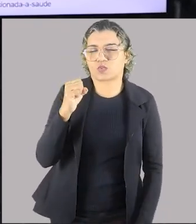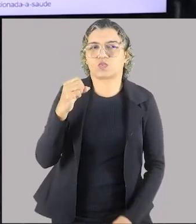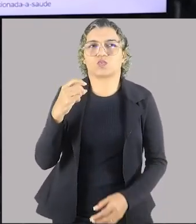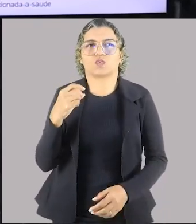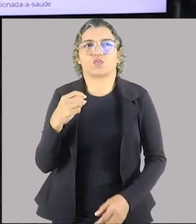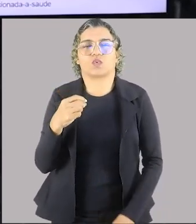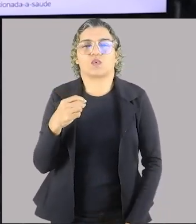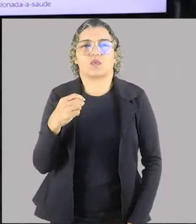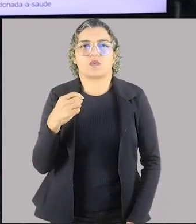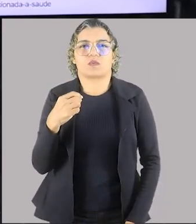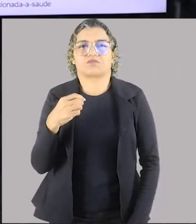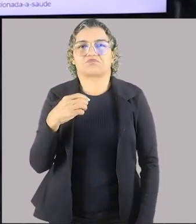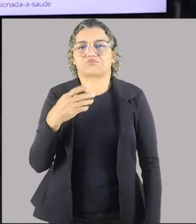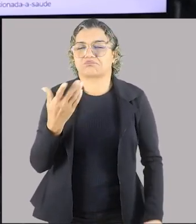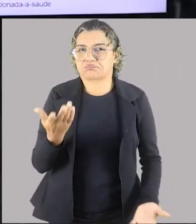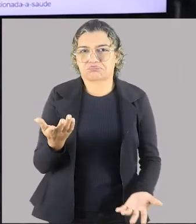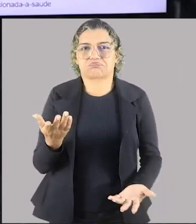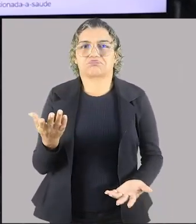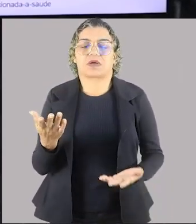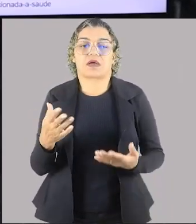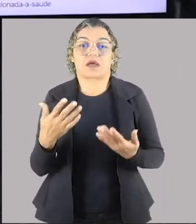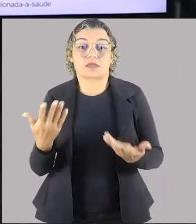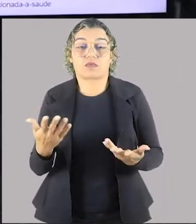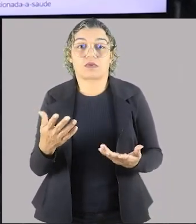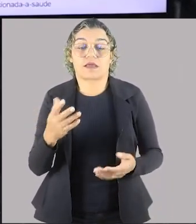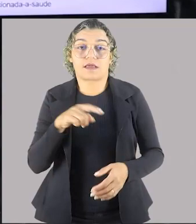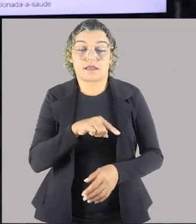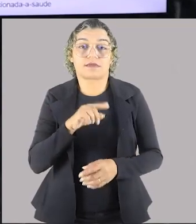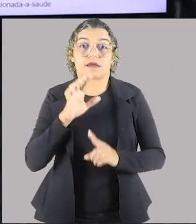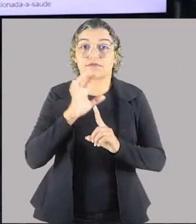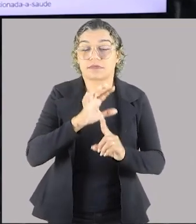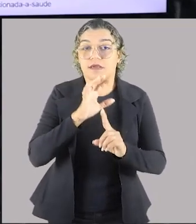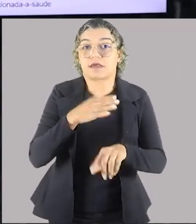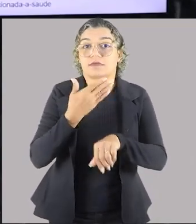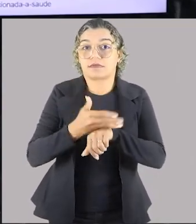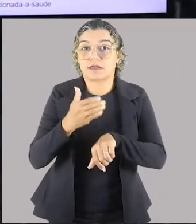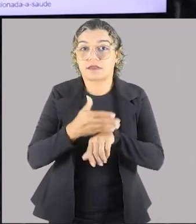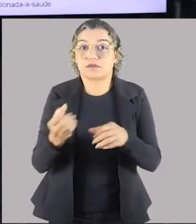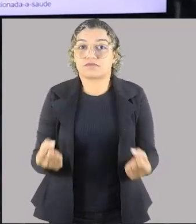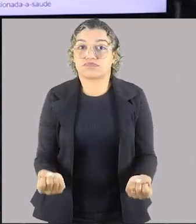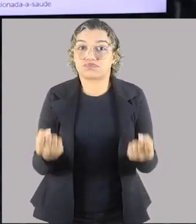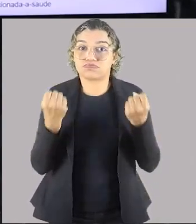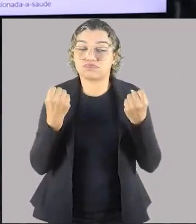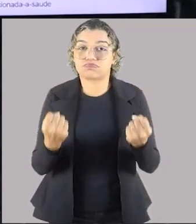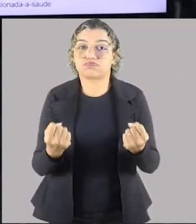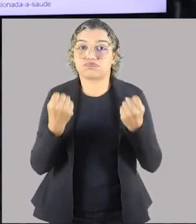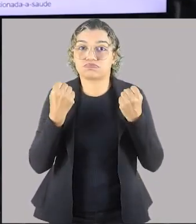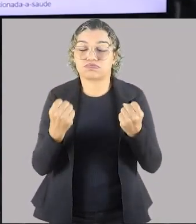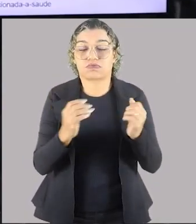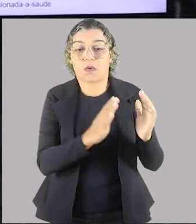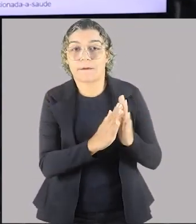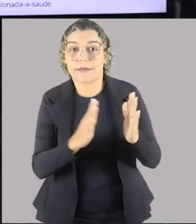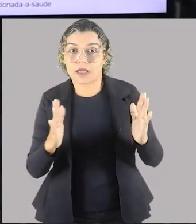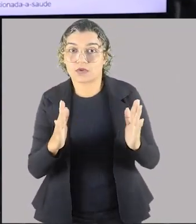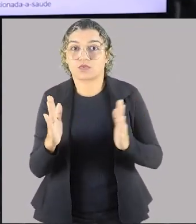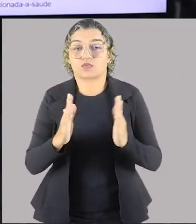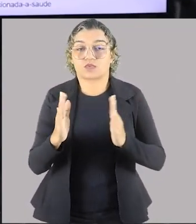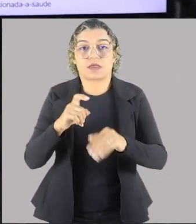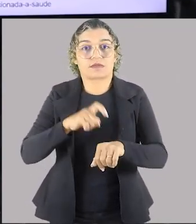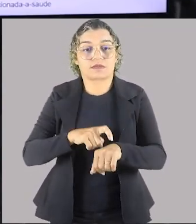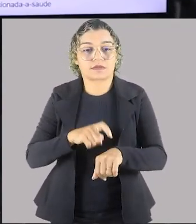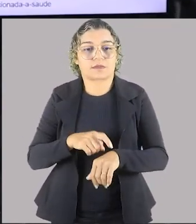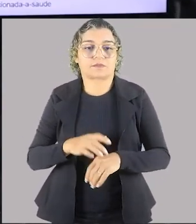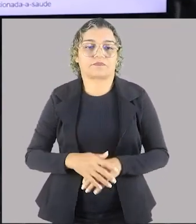sua resistência muscular, a capacidade de levantar a carga por um determinado período de tempo, beleza?